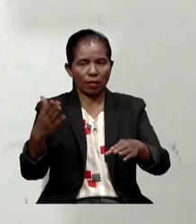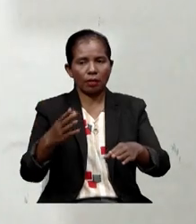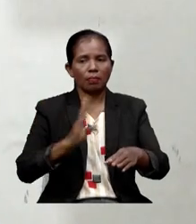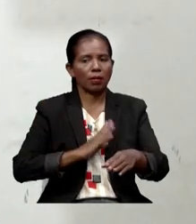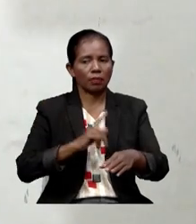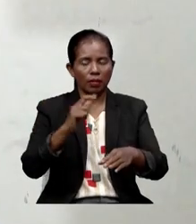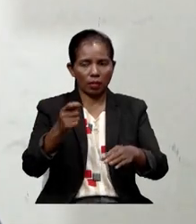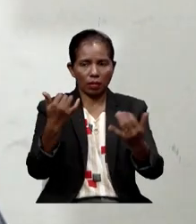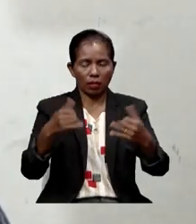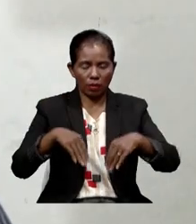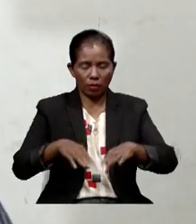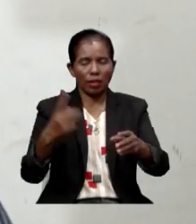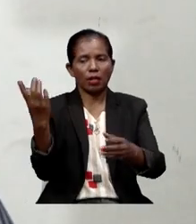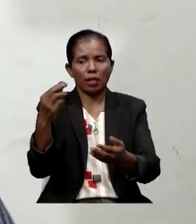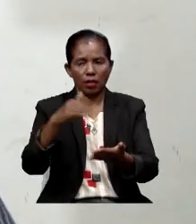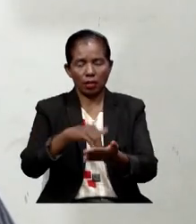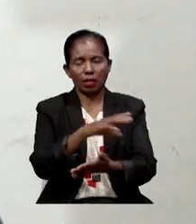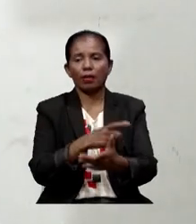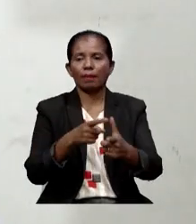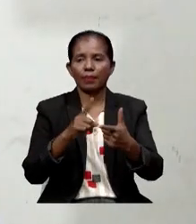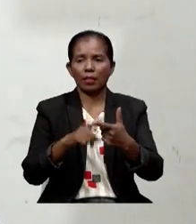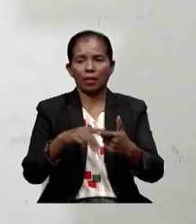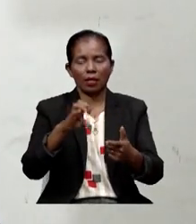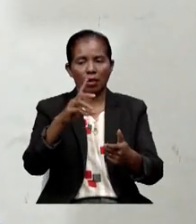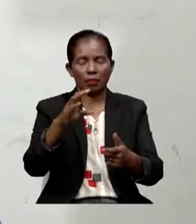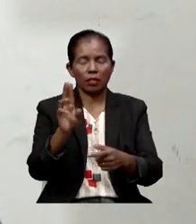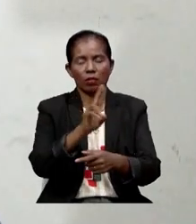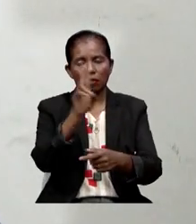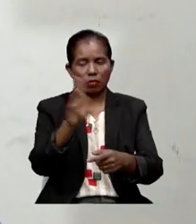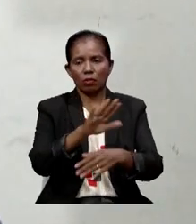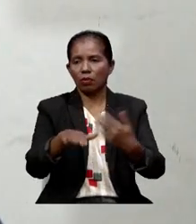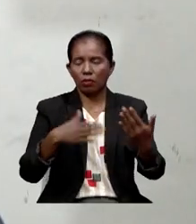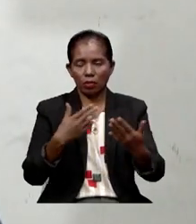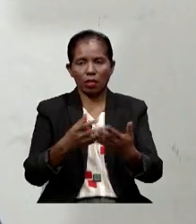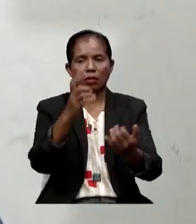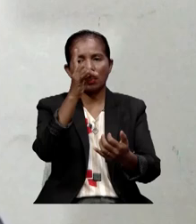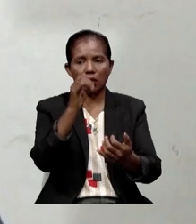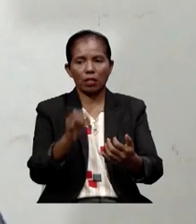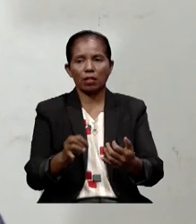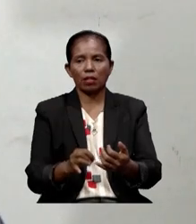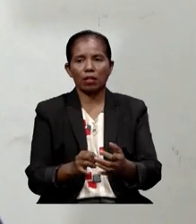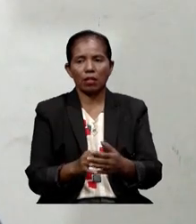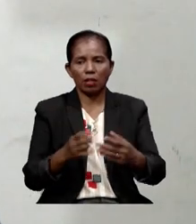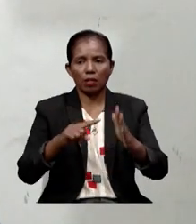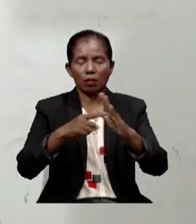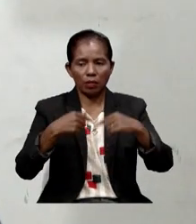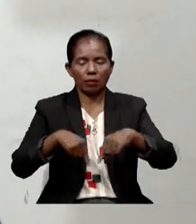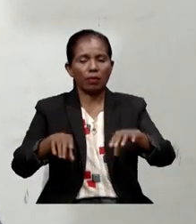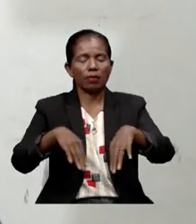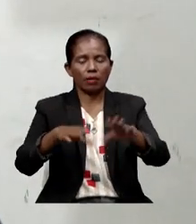agora, valeu elem doi mo siro ko ate ka agora lar bulis dere ba ne mo siro komesa pila ba